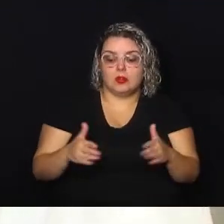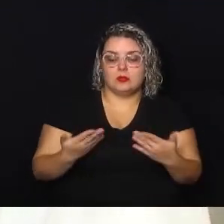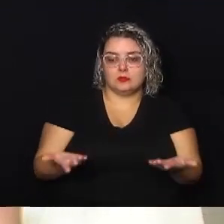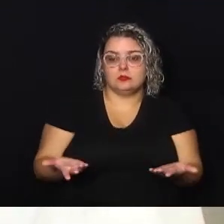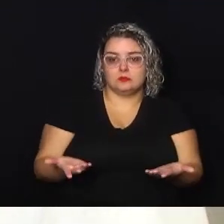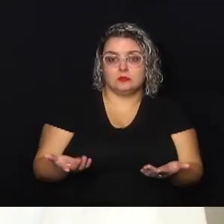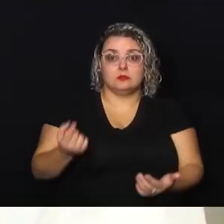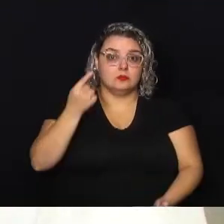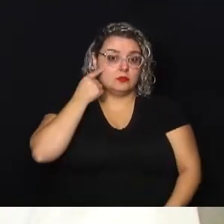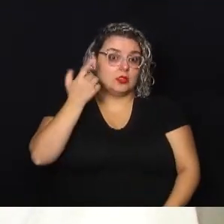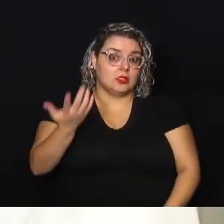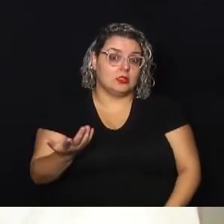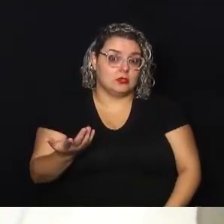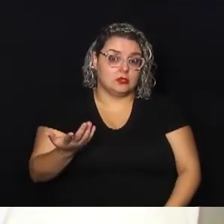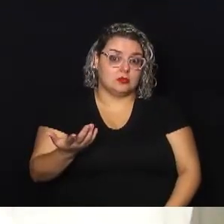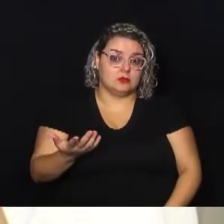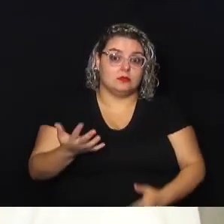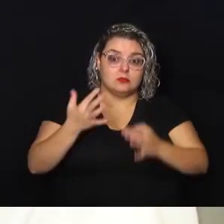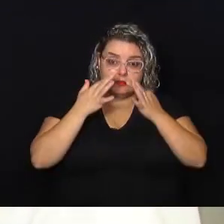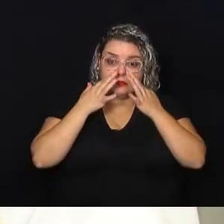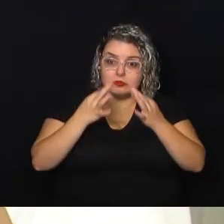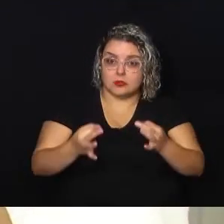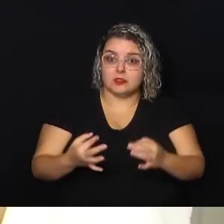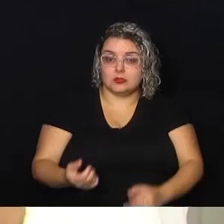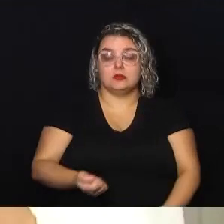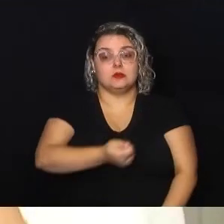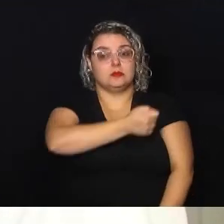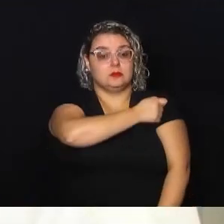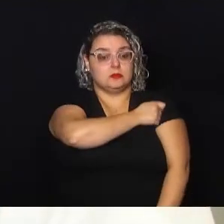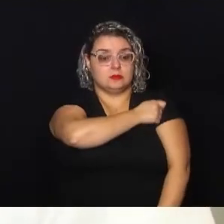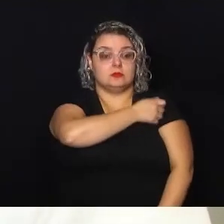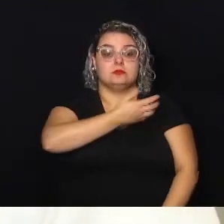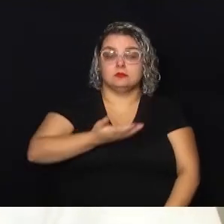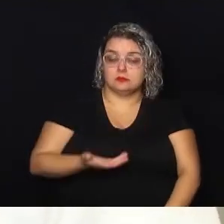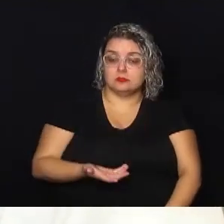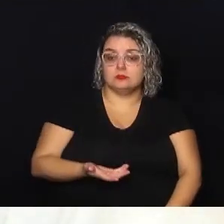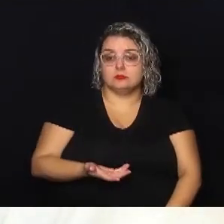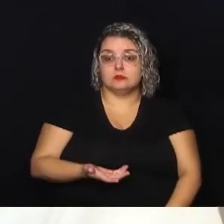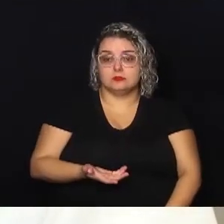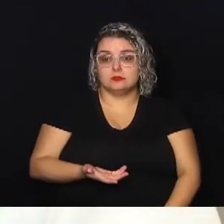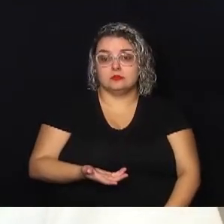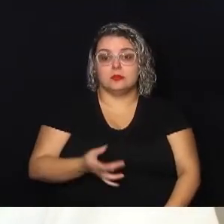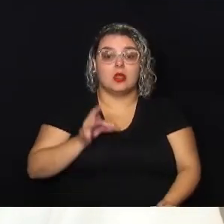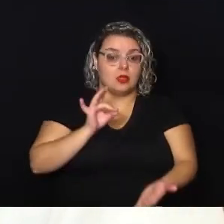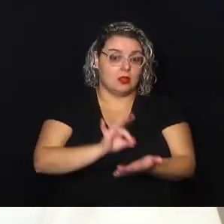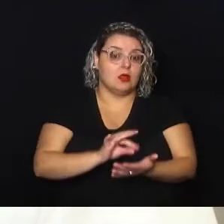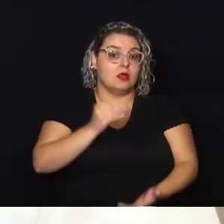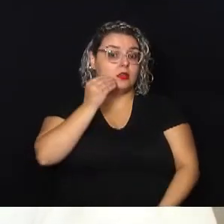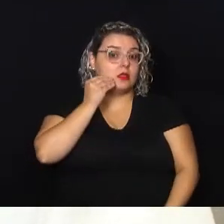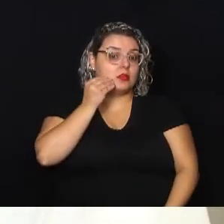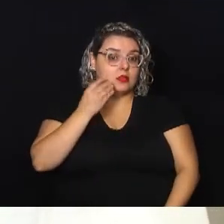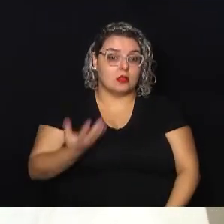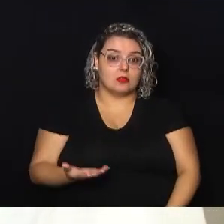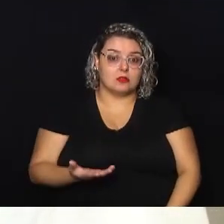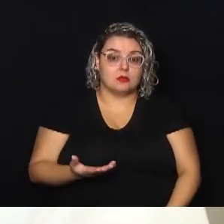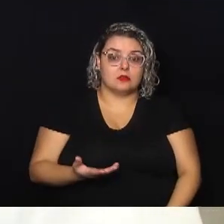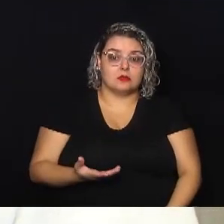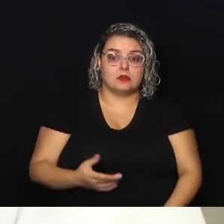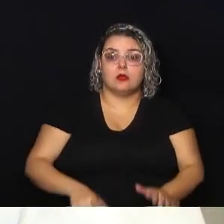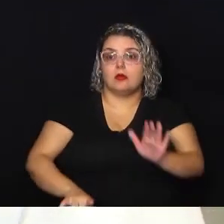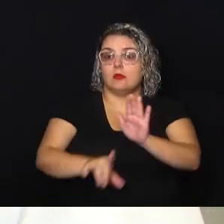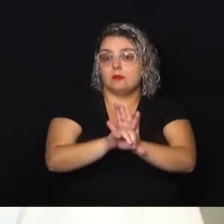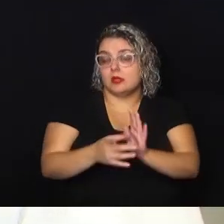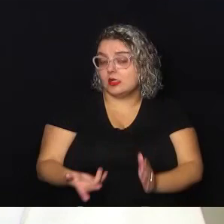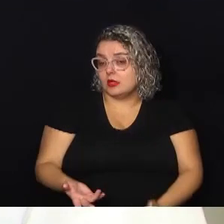a partir daí pode abrir vamos assim no Norte para chamar atenção um pouco das autoridades para para realmente